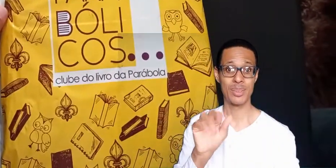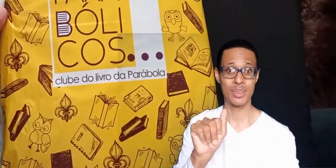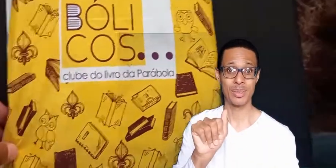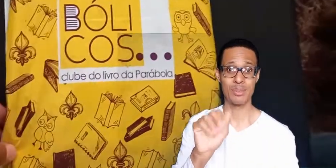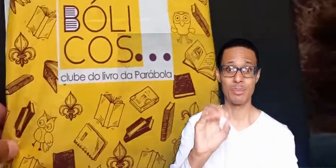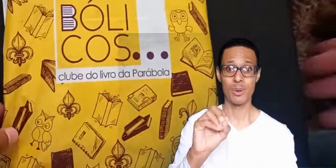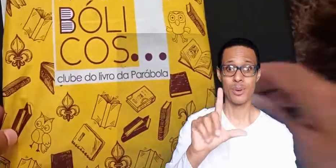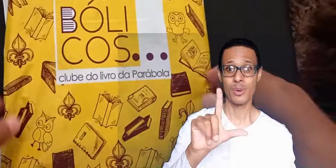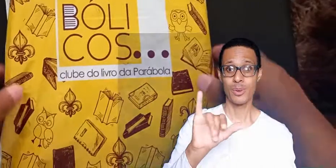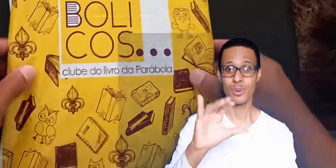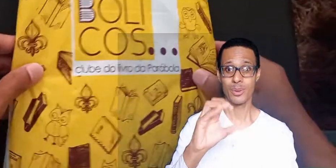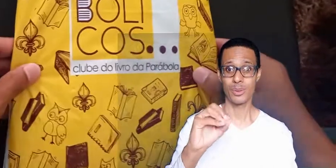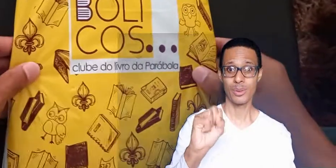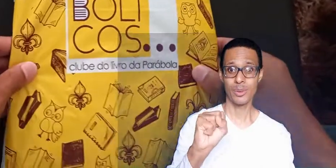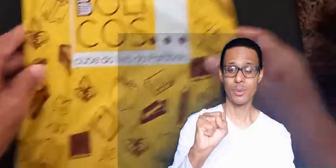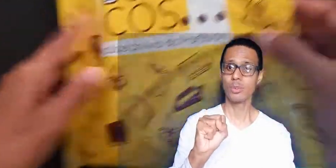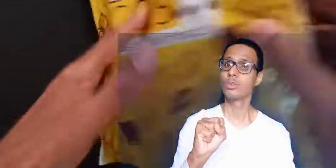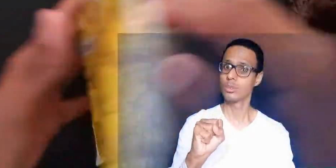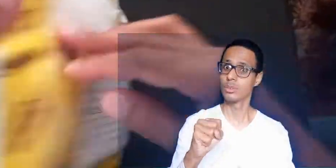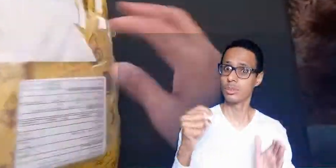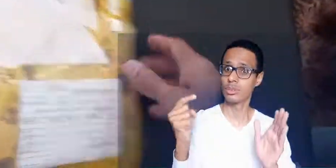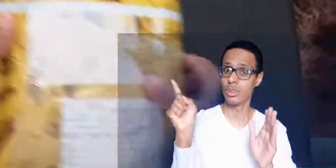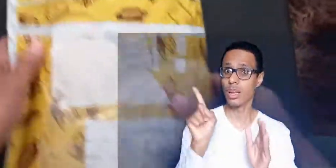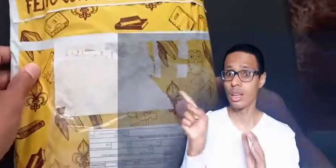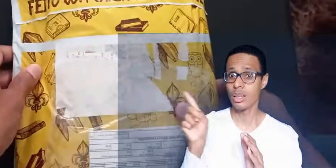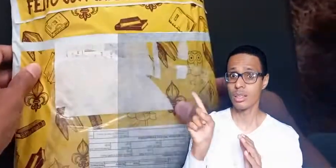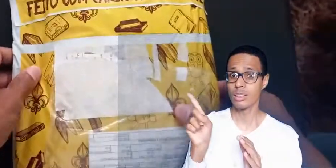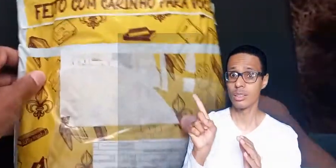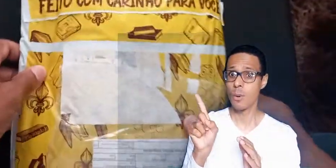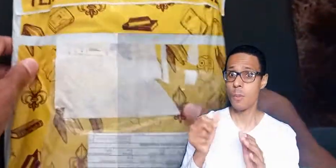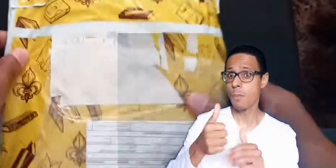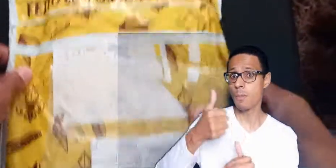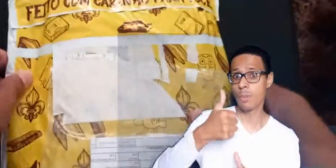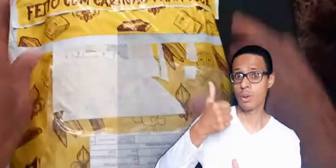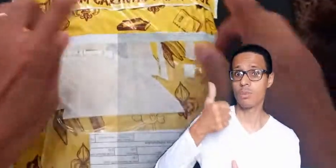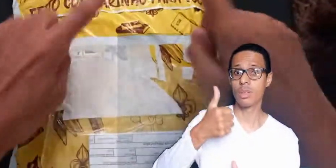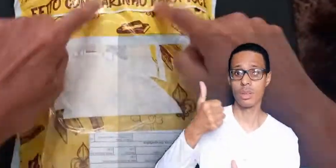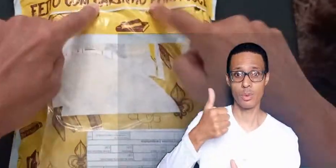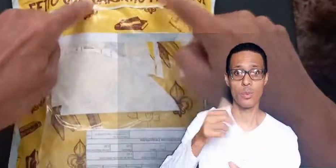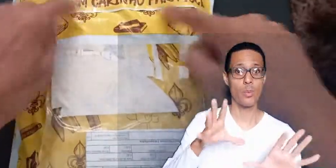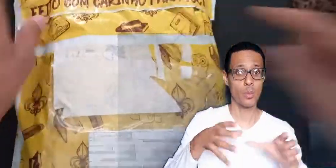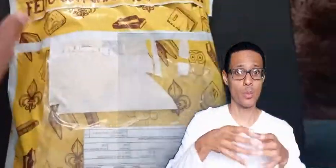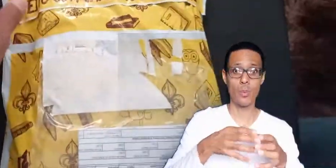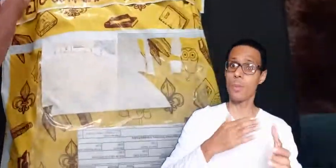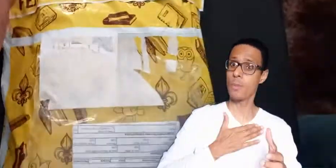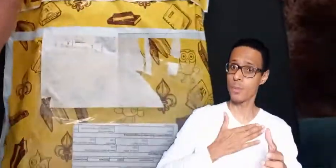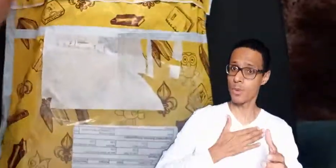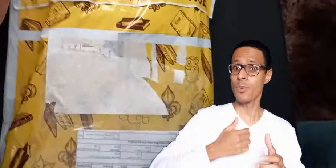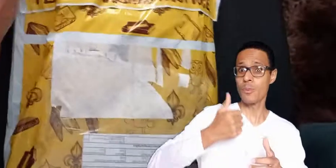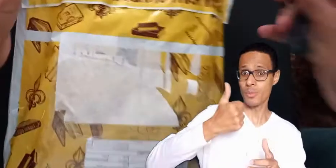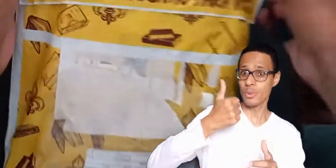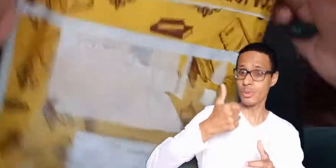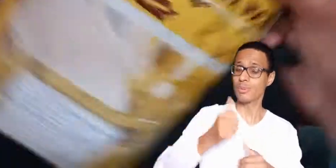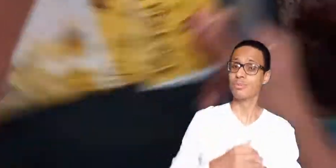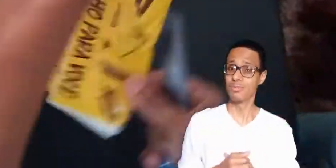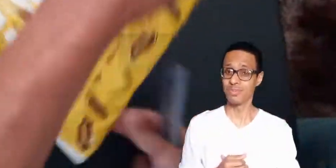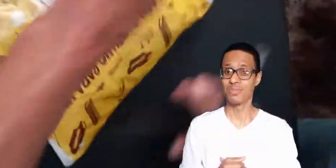pacote. Este é o primeiro pacote do clube, meu primeiro pacote.